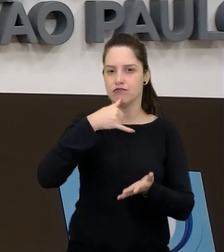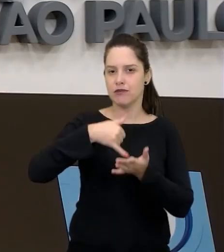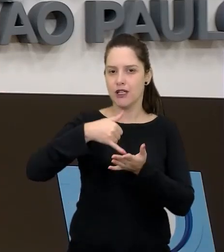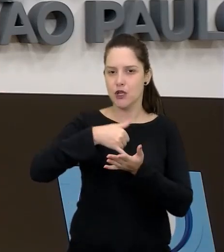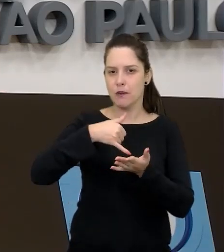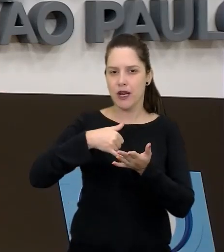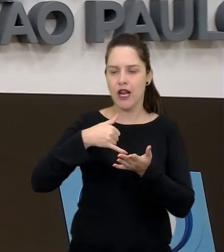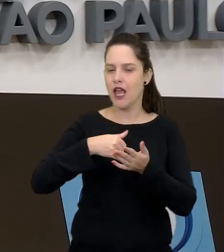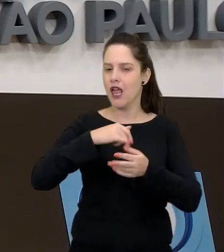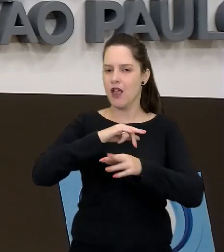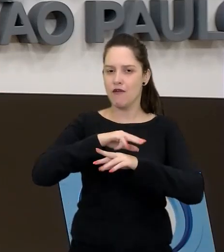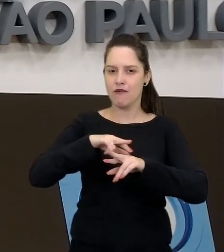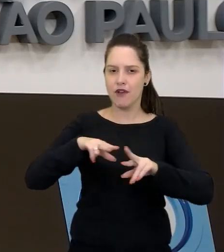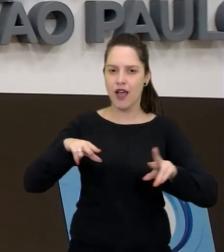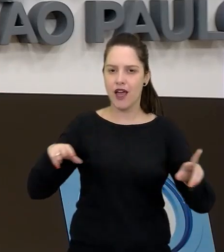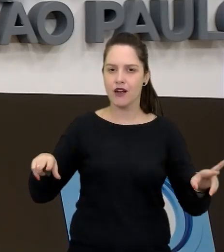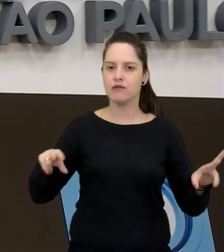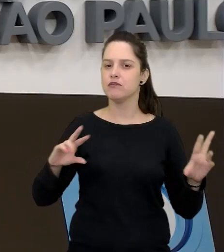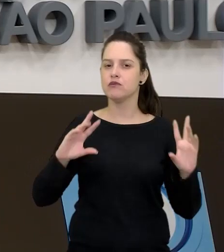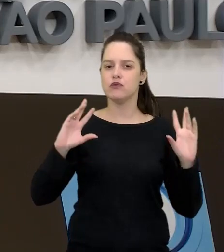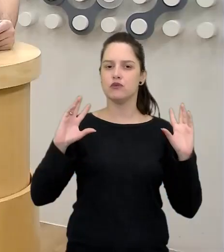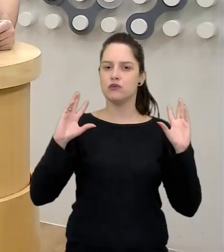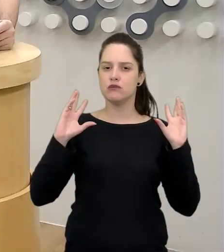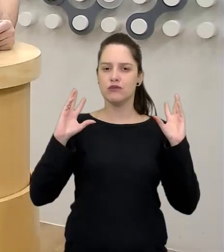quantas personagens absolutamente